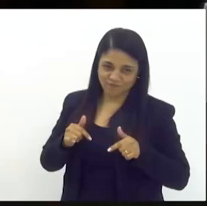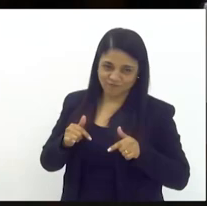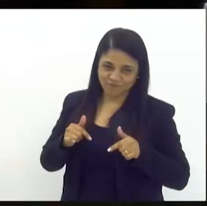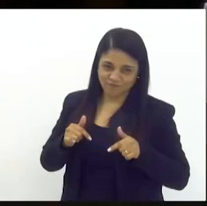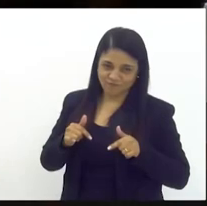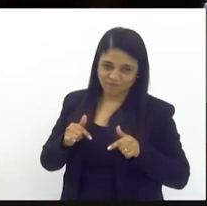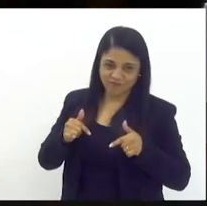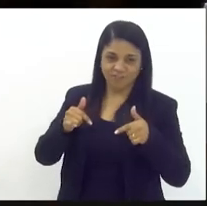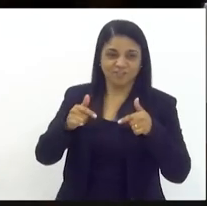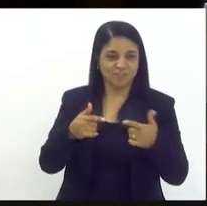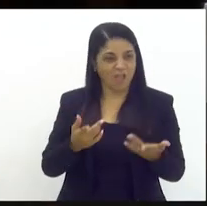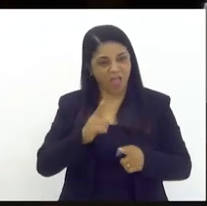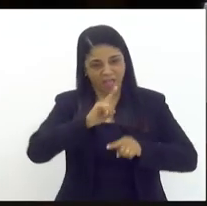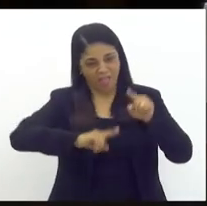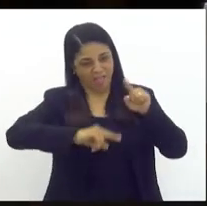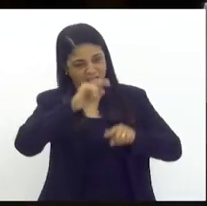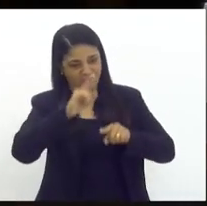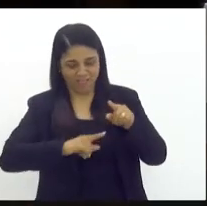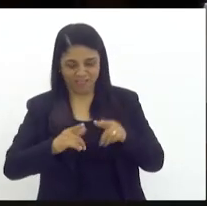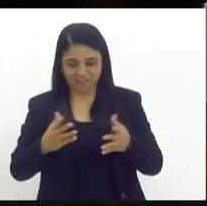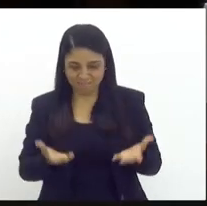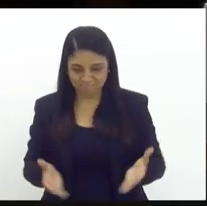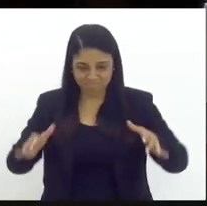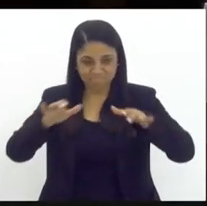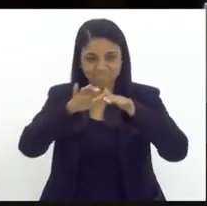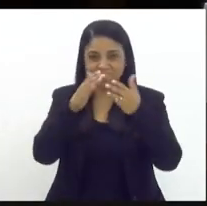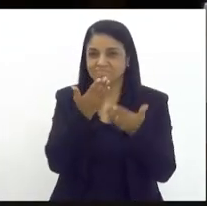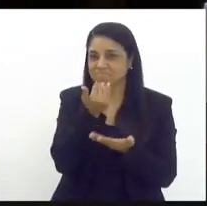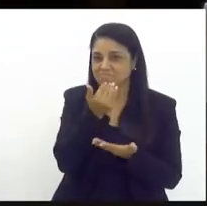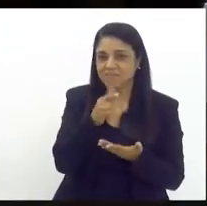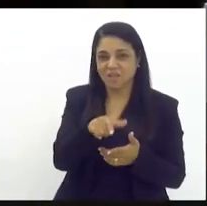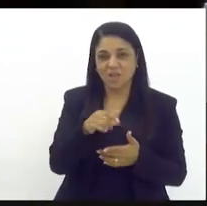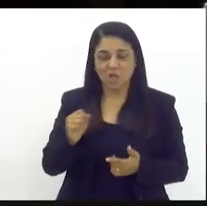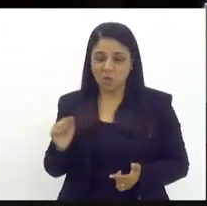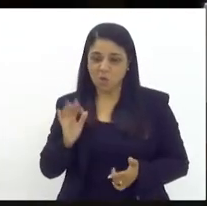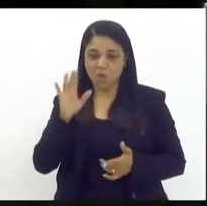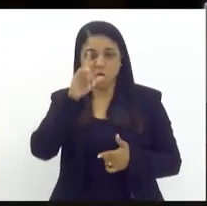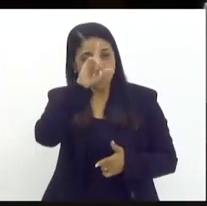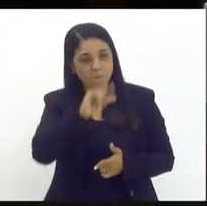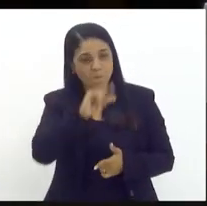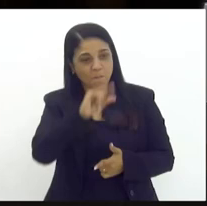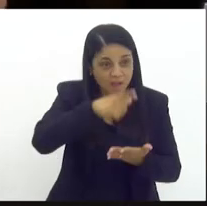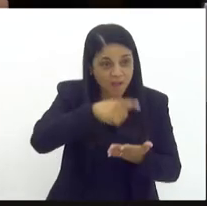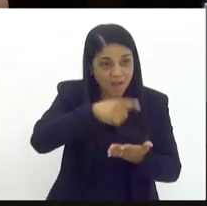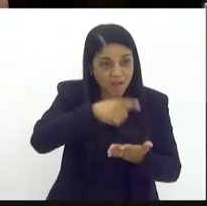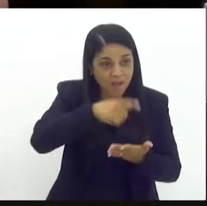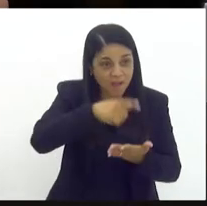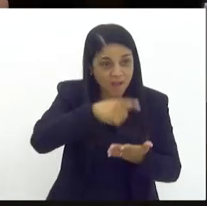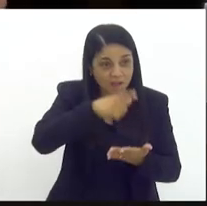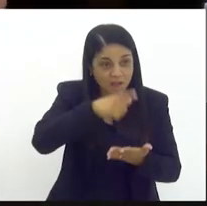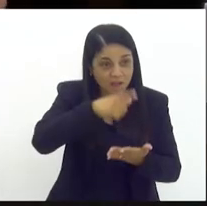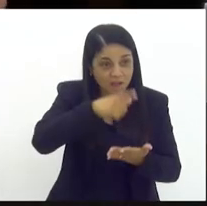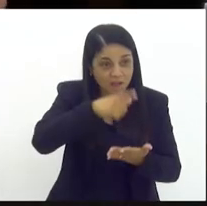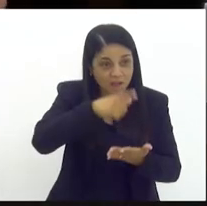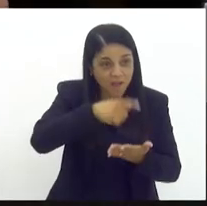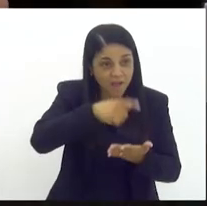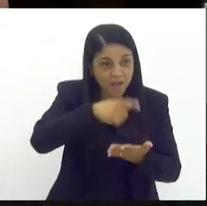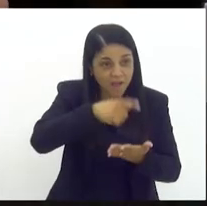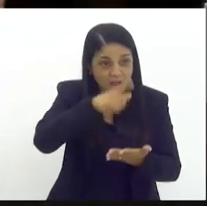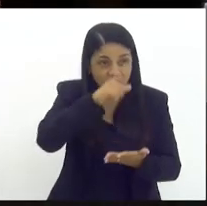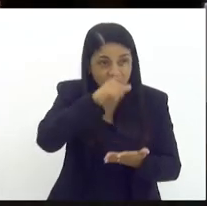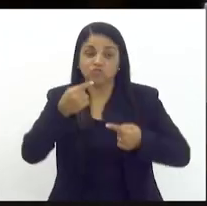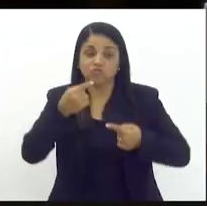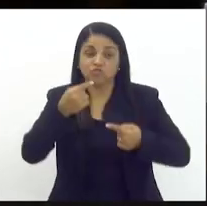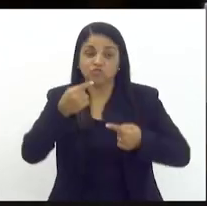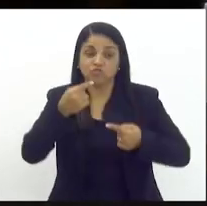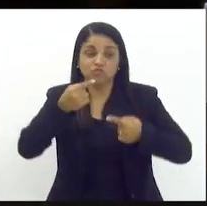se vocês sentar os produtos da cesta básica os ricos vão pagar menos vão mas a gente não tá discutindo quanto paga